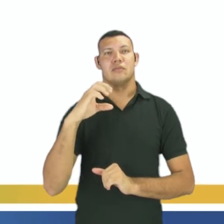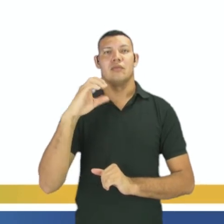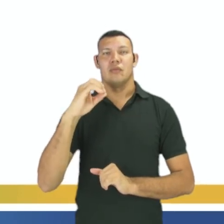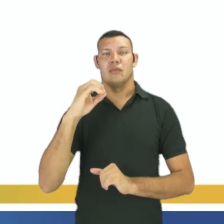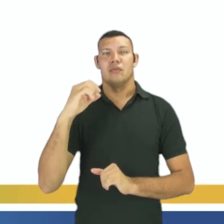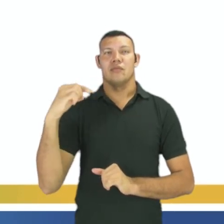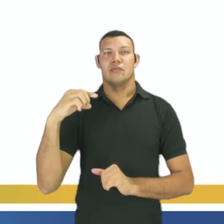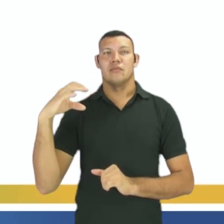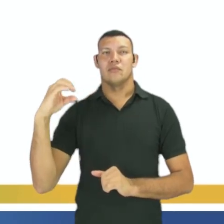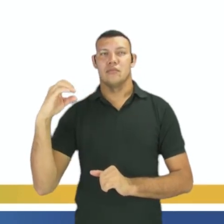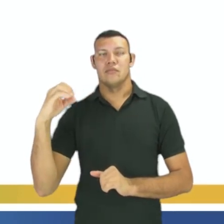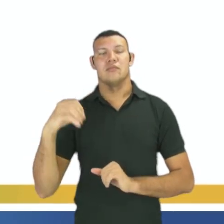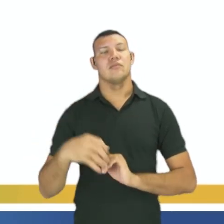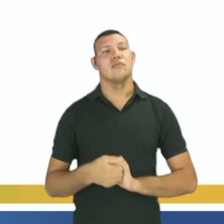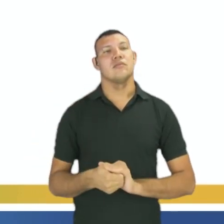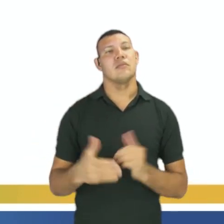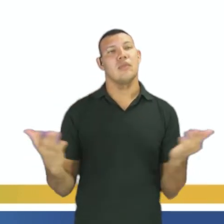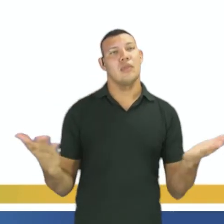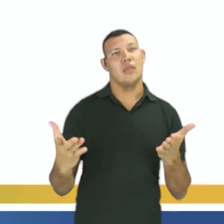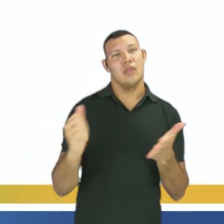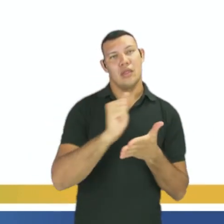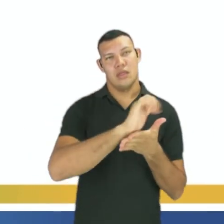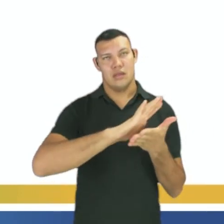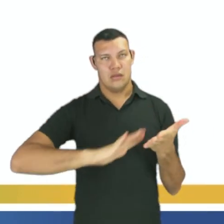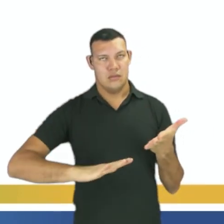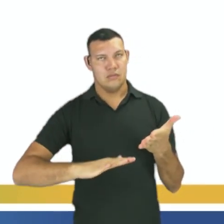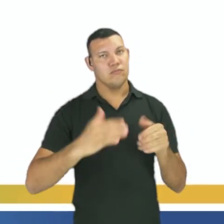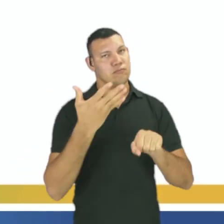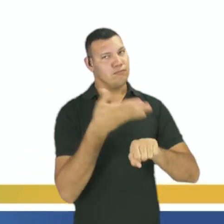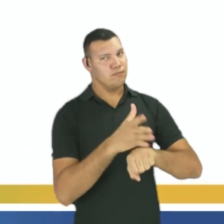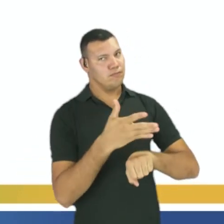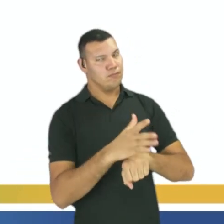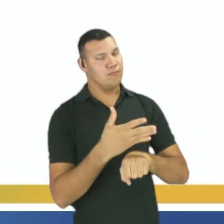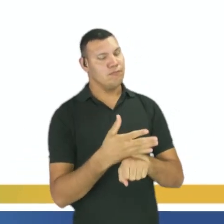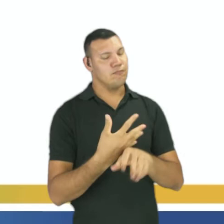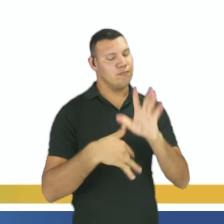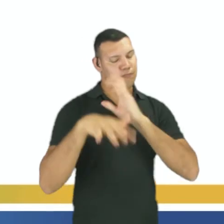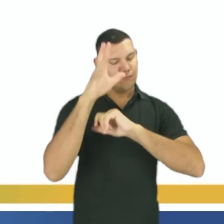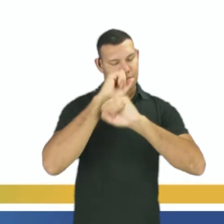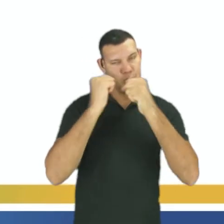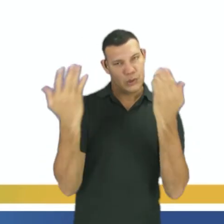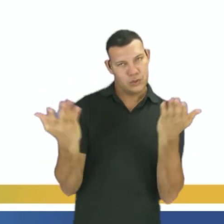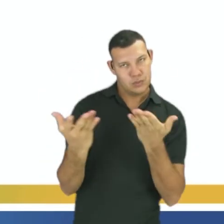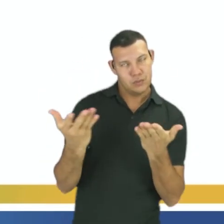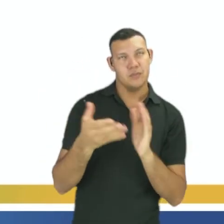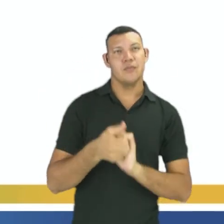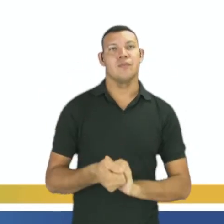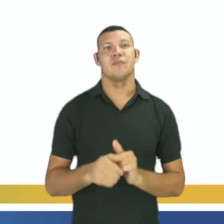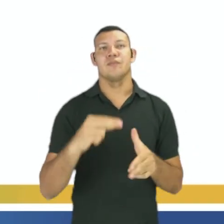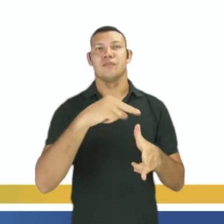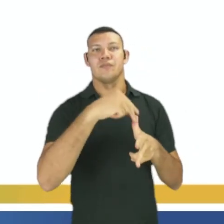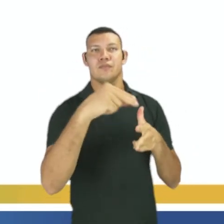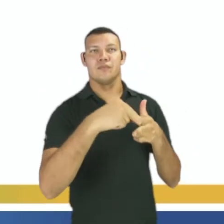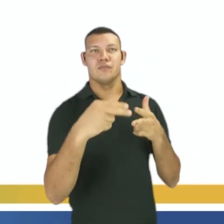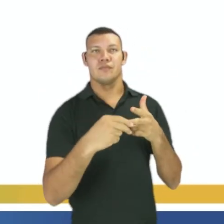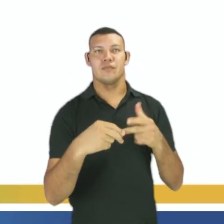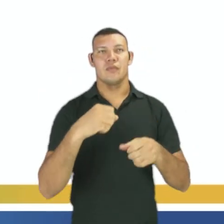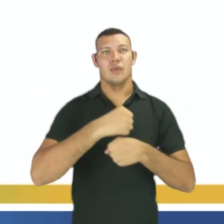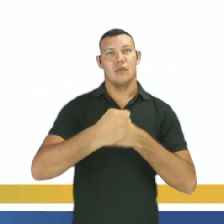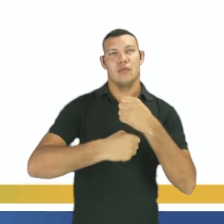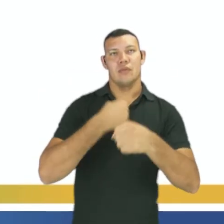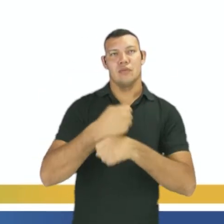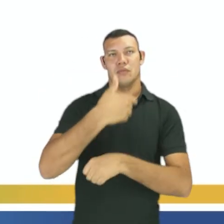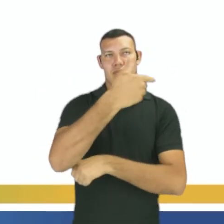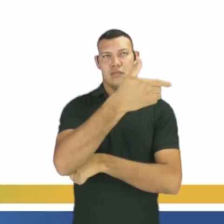Vamos exercitar agora o que você já aprendeu. Então, questão do Enem de 2012. A